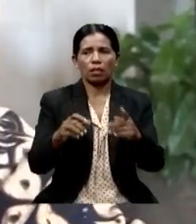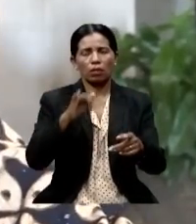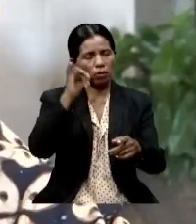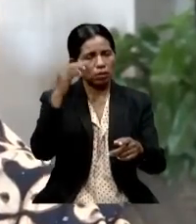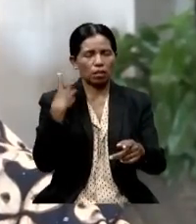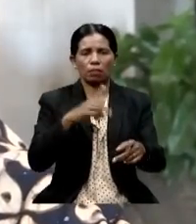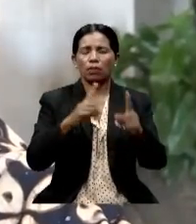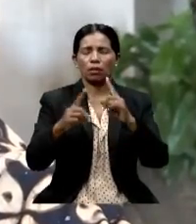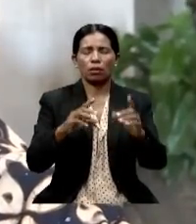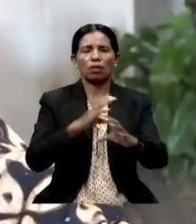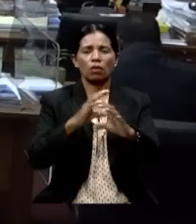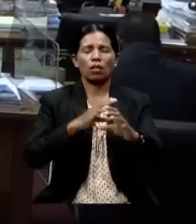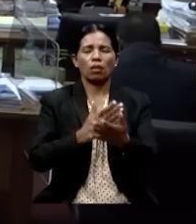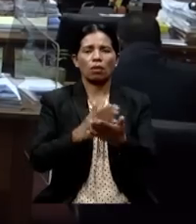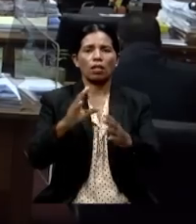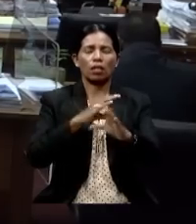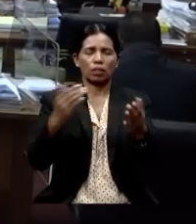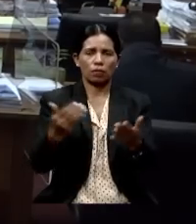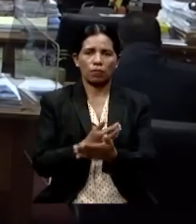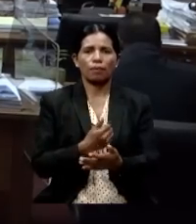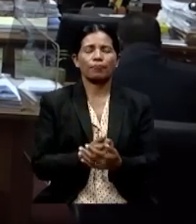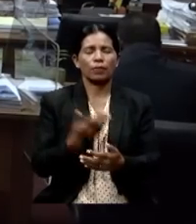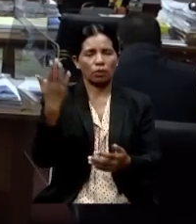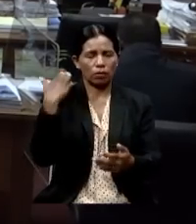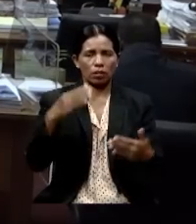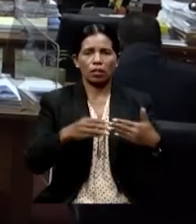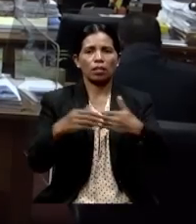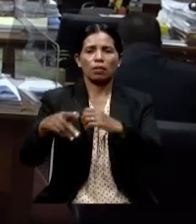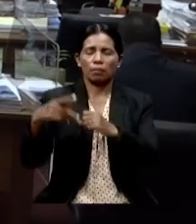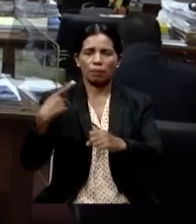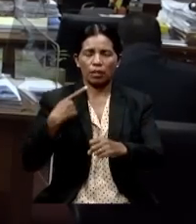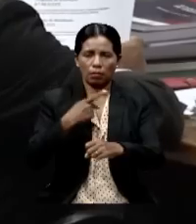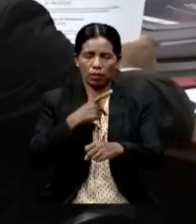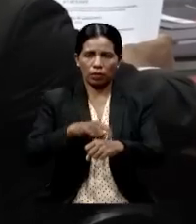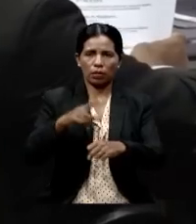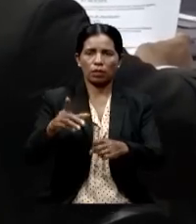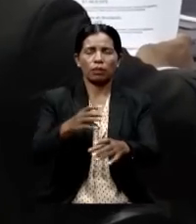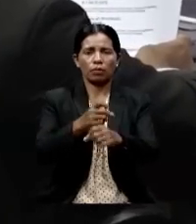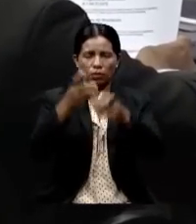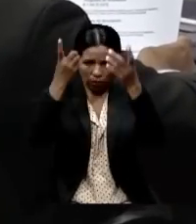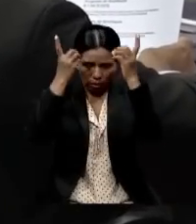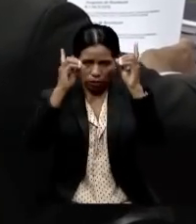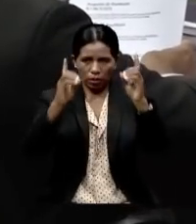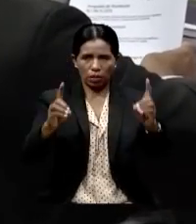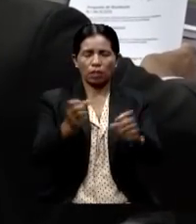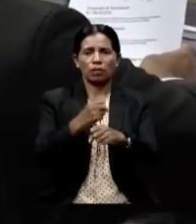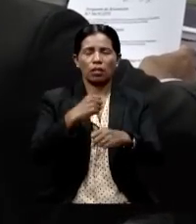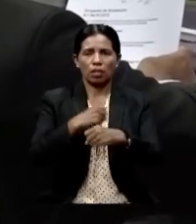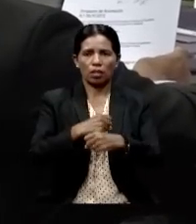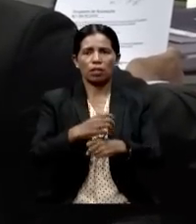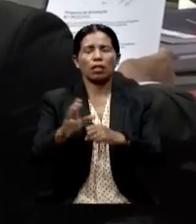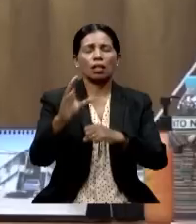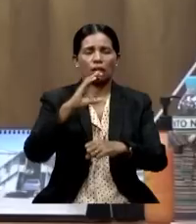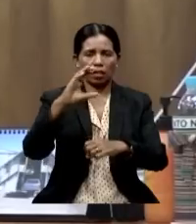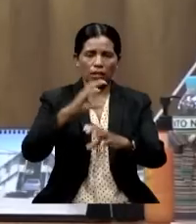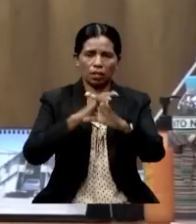quando a careta, sosa careta fome. Antes ne líder bancada sira iha parlamento nasional foti ona decisão ho di halo le laun bakareta hirak